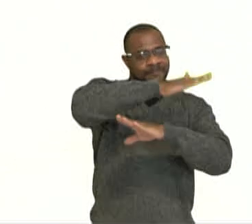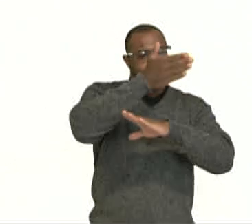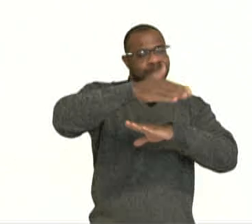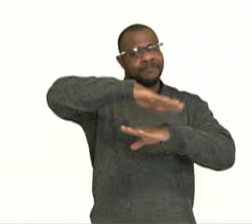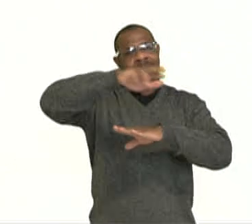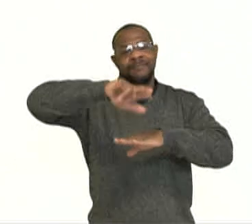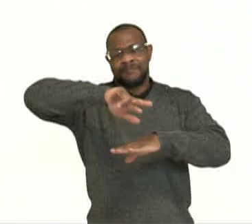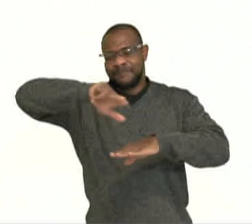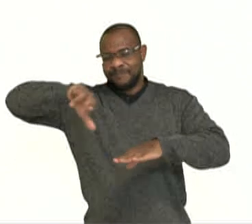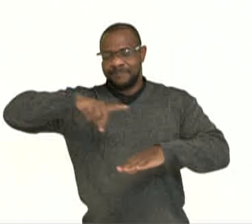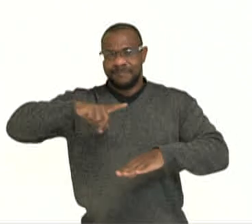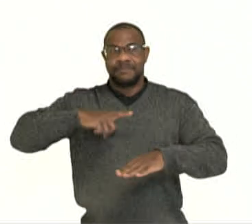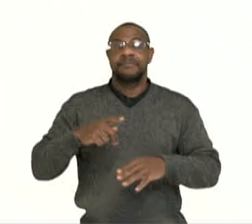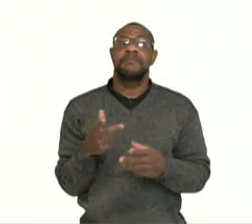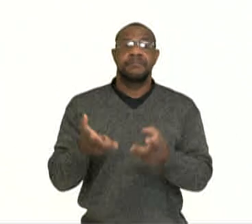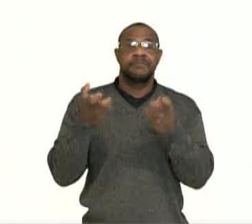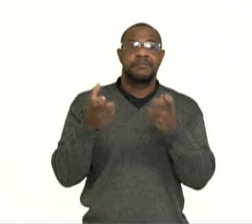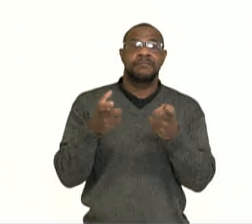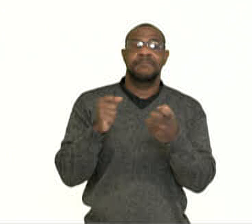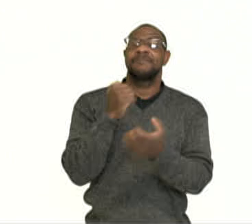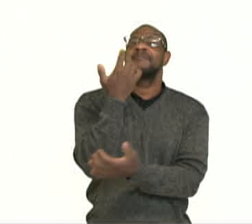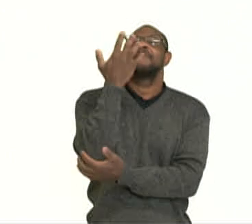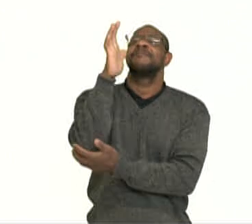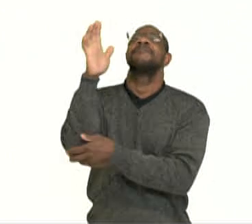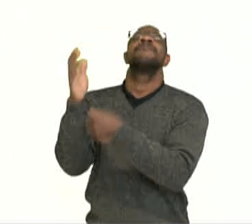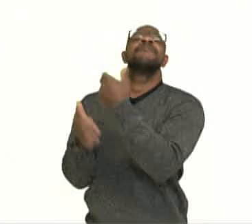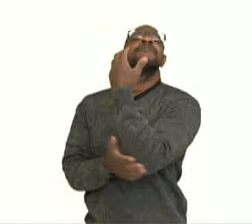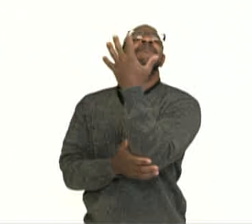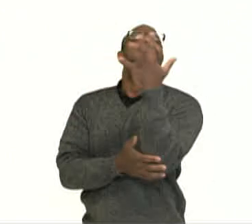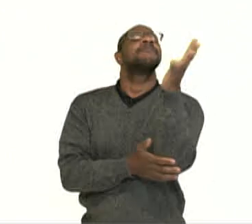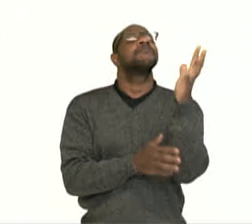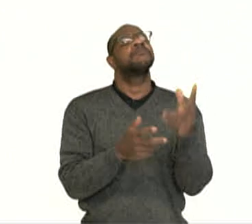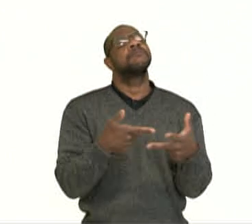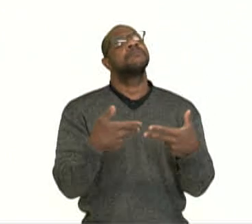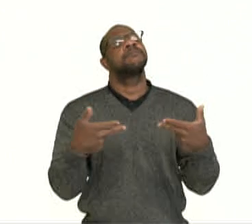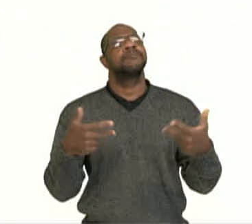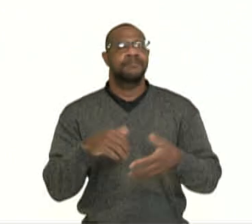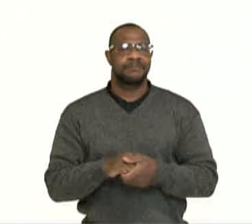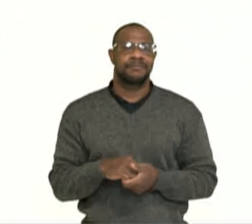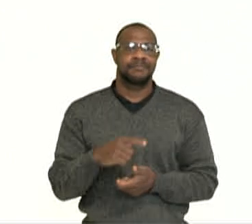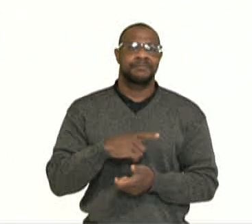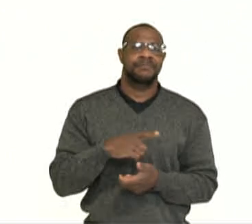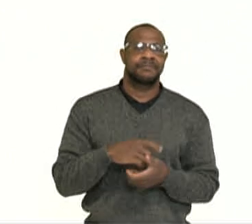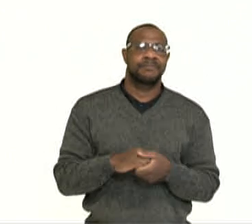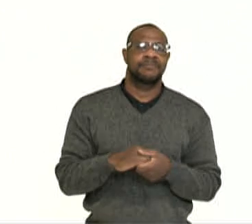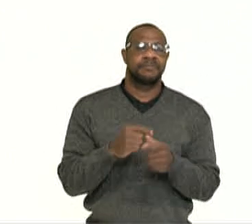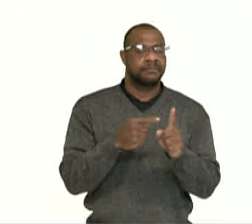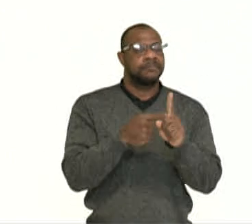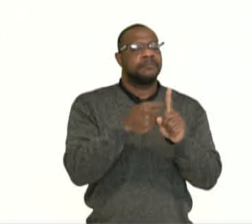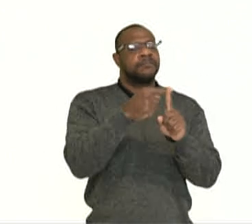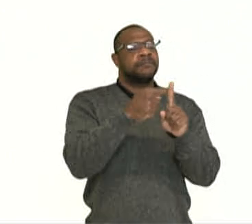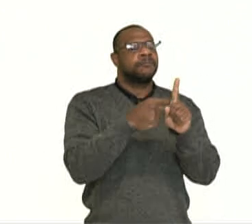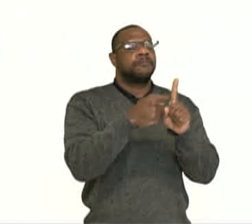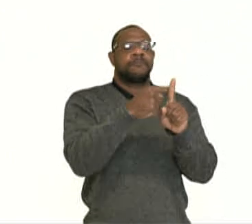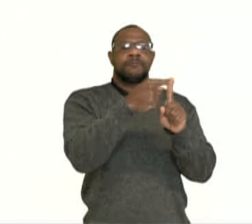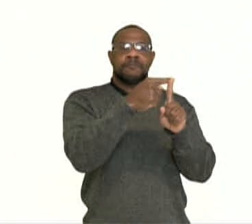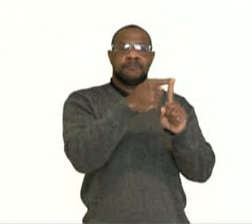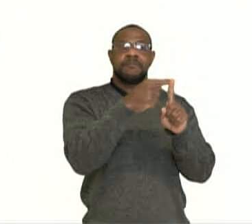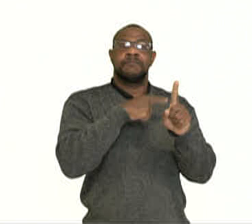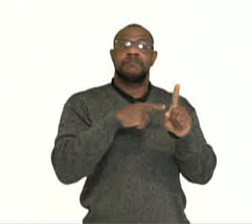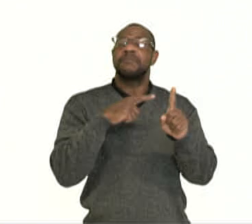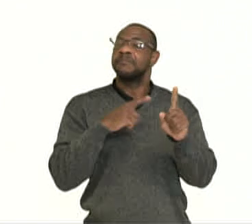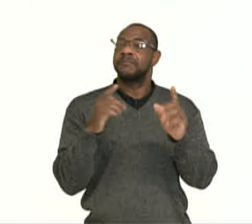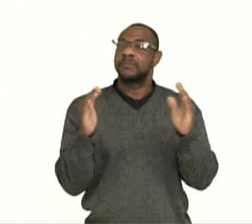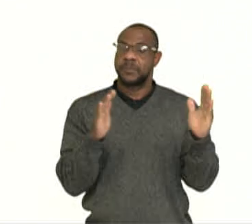essa diferença também na paisagem. Então ele tem médias térmicas mais elevadas da Europa, ou seja, são os